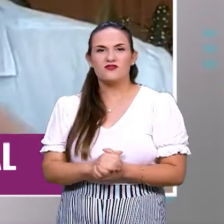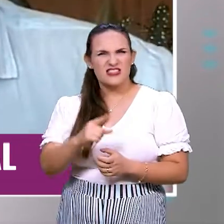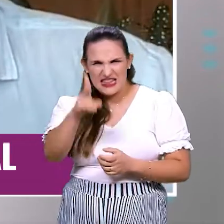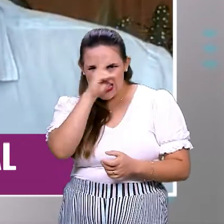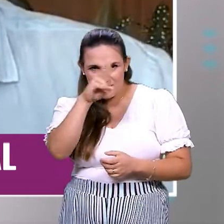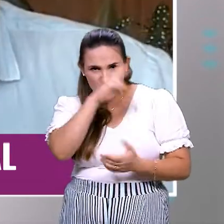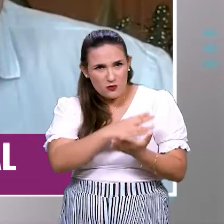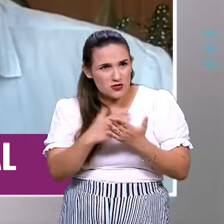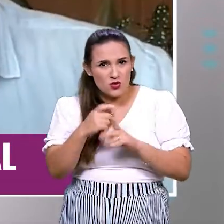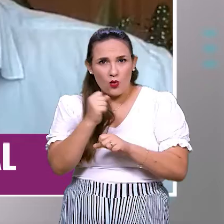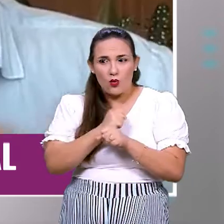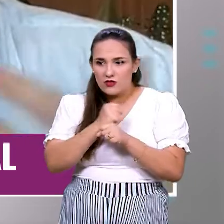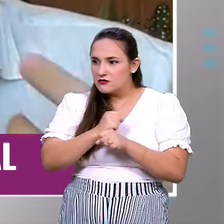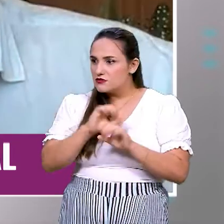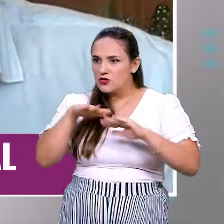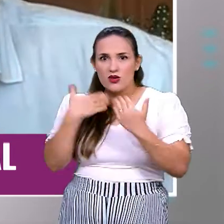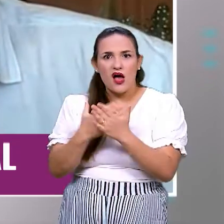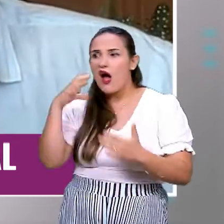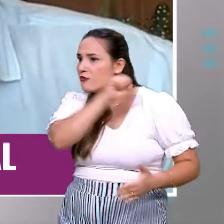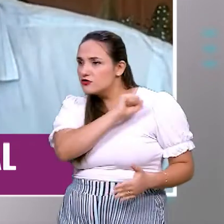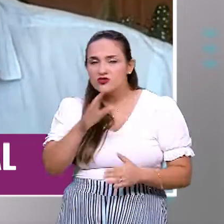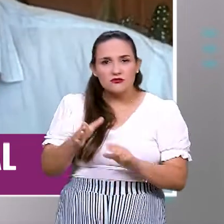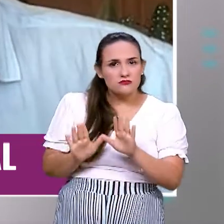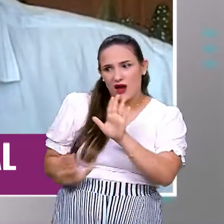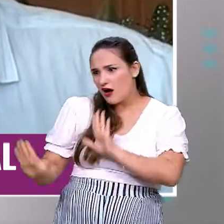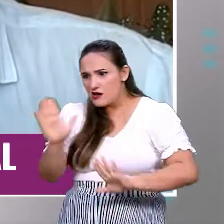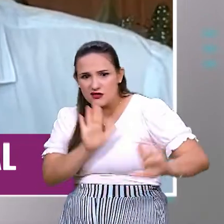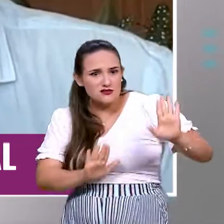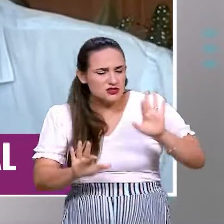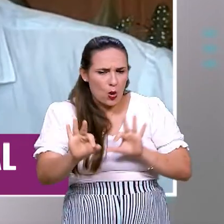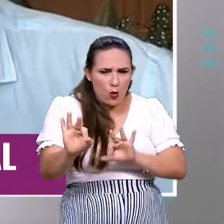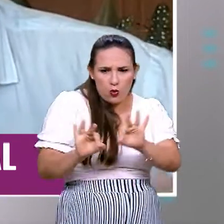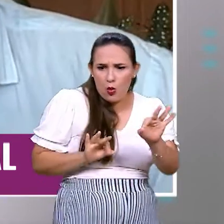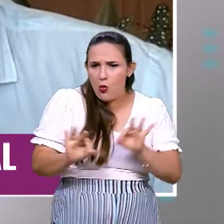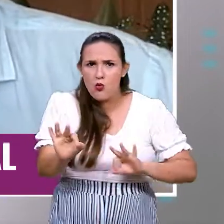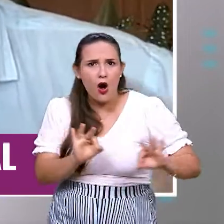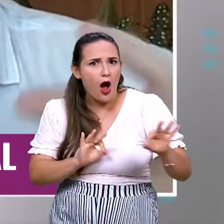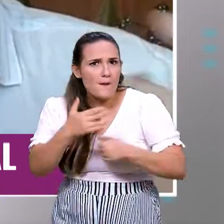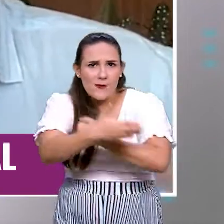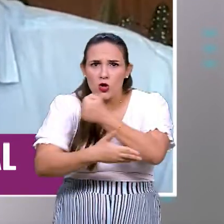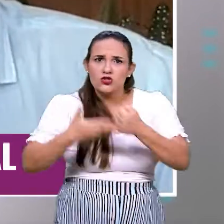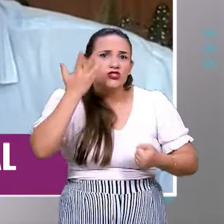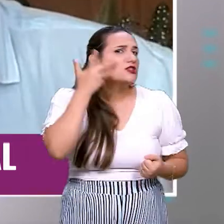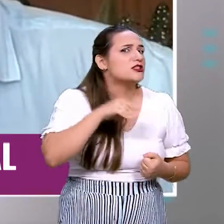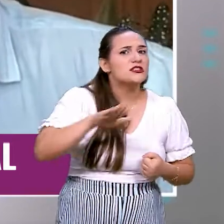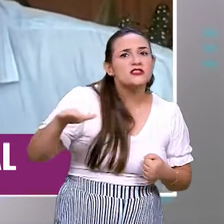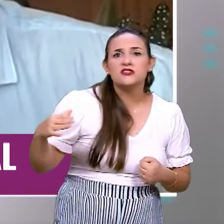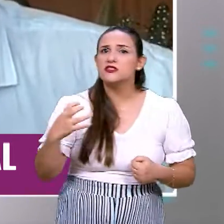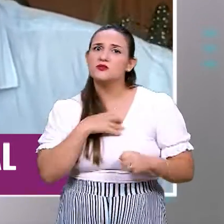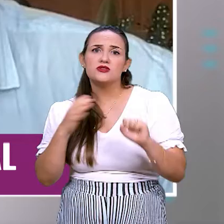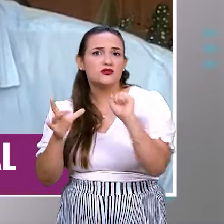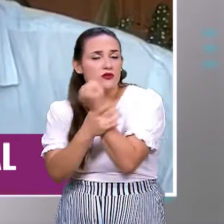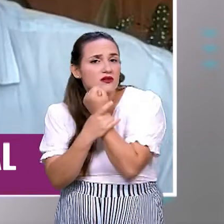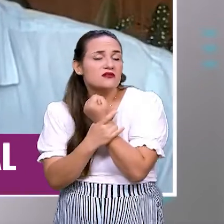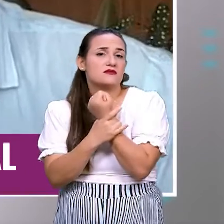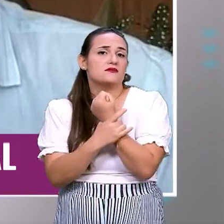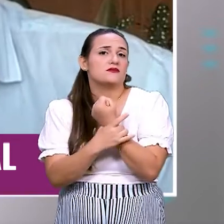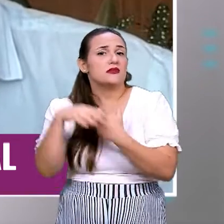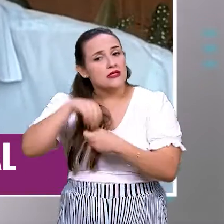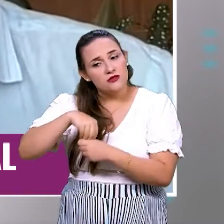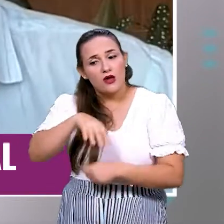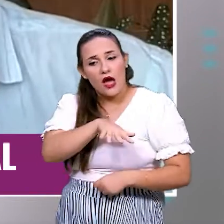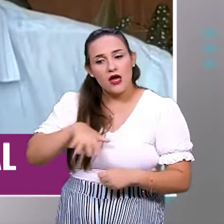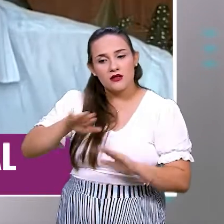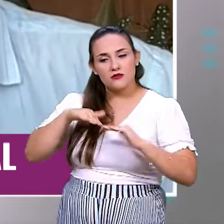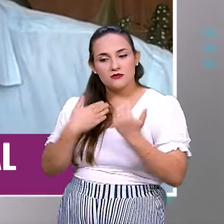gente teve aquela insegurança, as escolas agiram rápido, e é muito bonito de ver como as escolas se organizaram para que as crianças se sintam seguras e protegidas